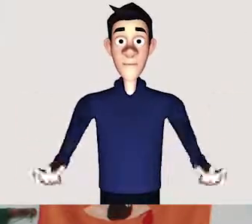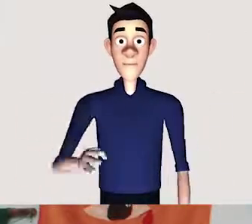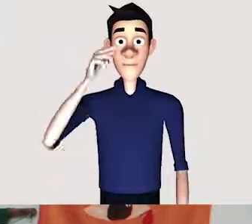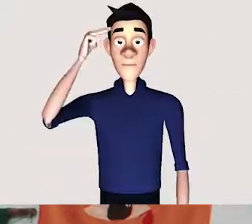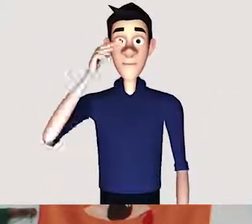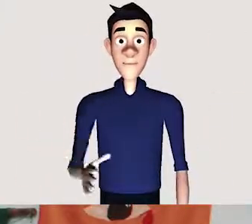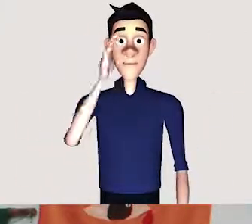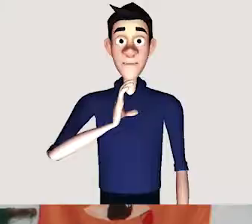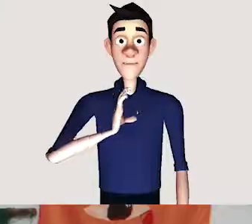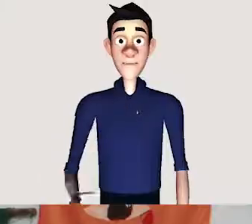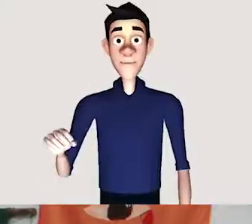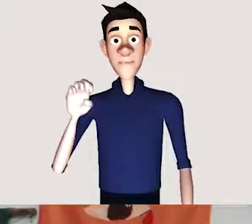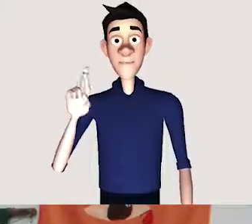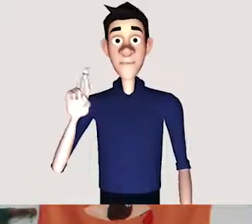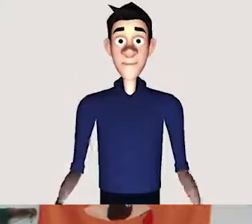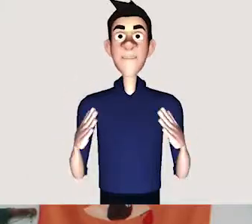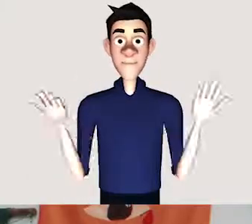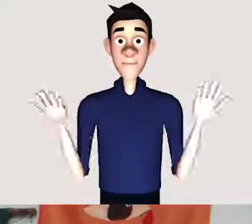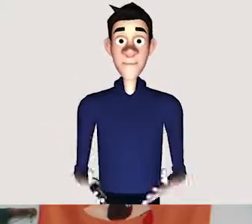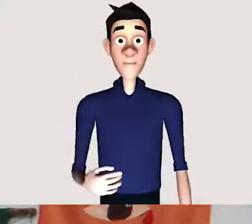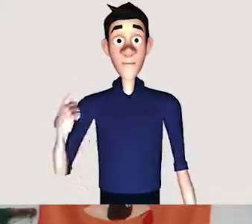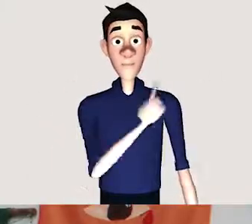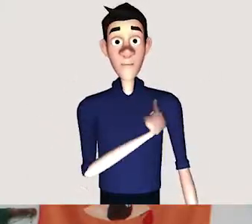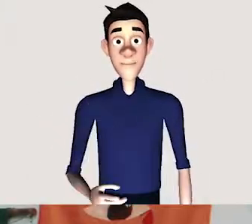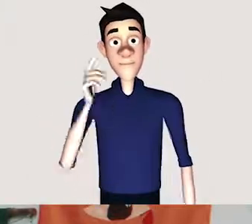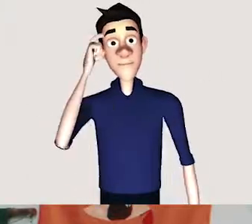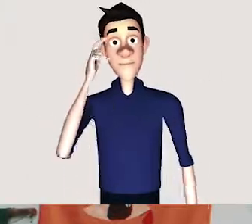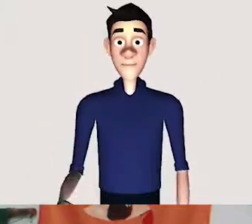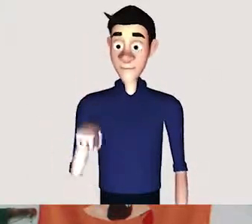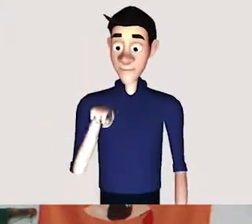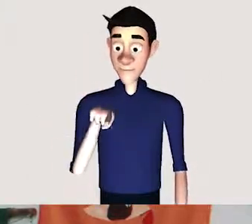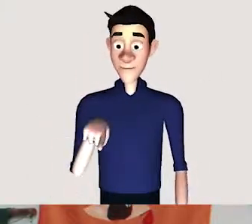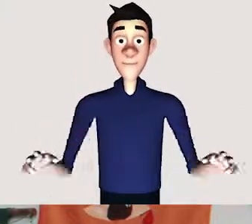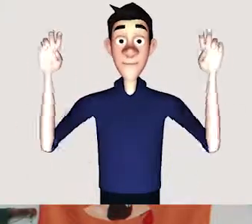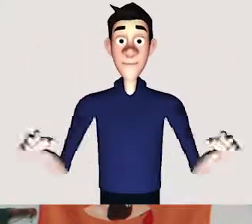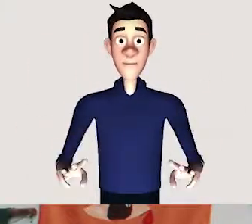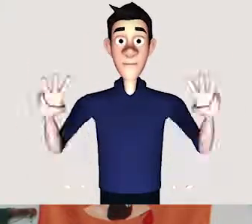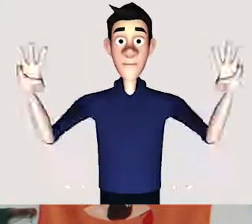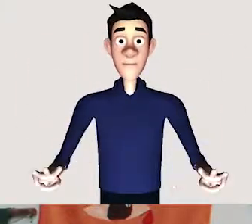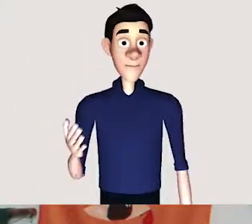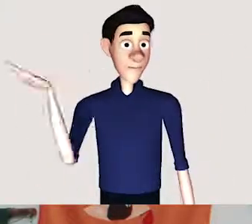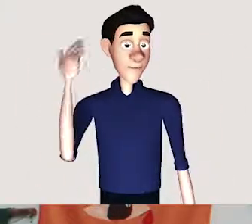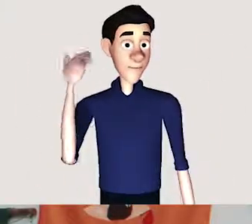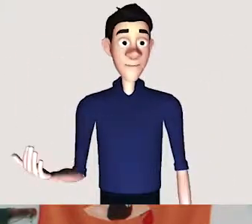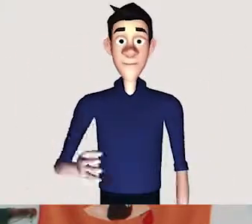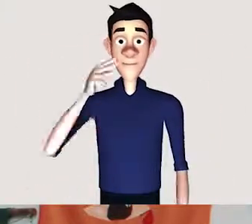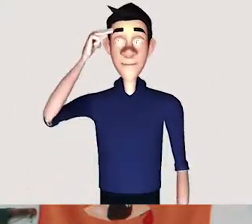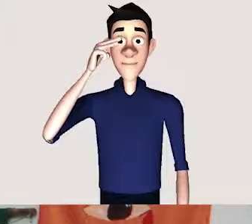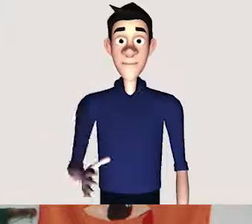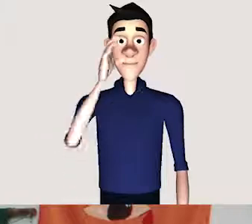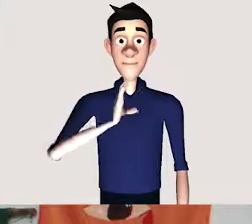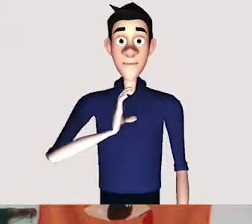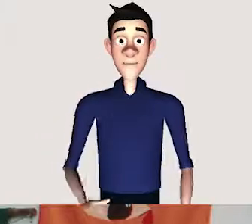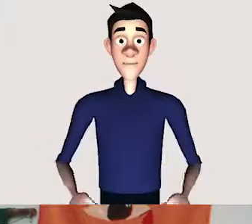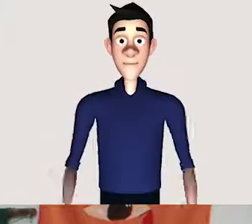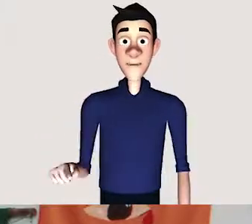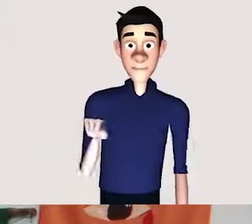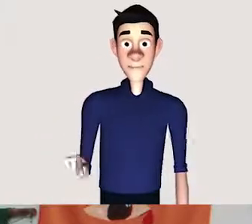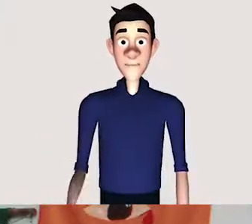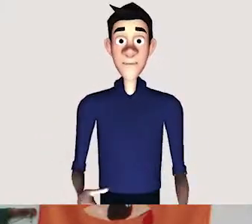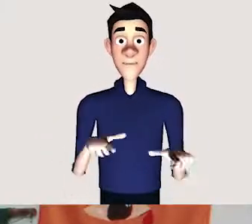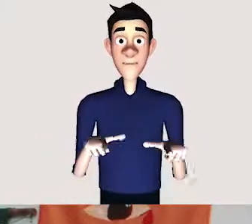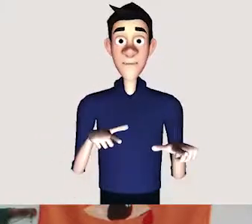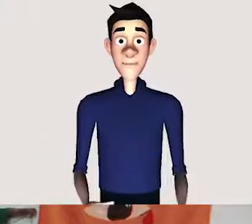de direitos é que nós podemos identificar dentro disso que hoje nós chamamos de museu, memória